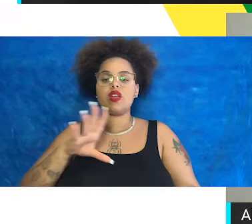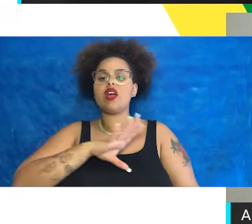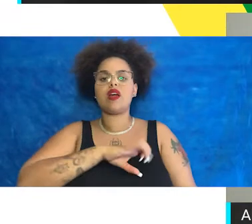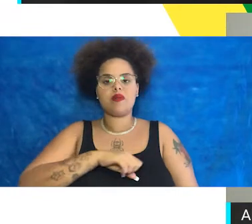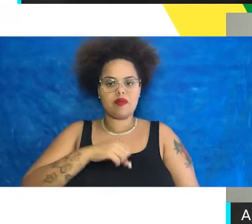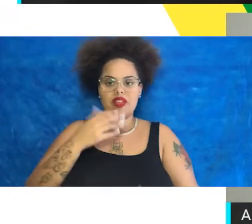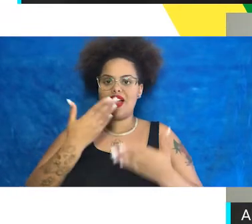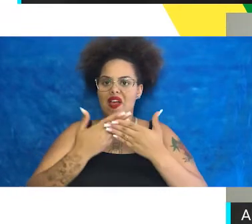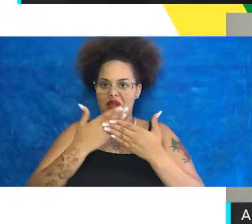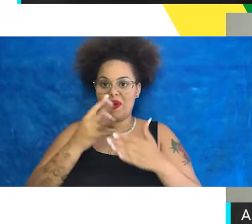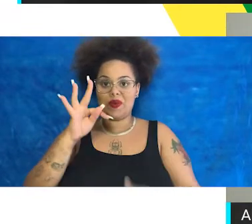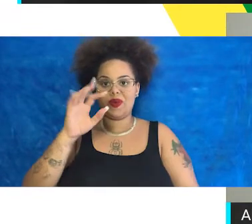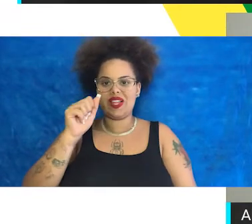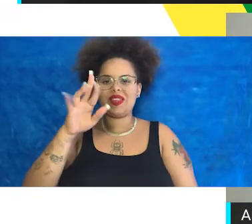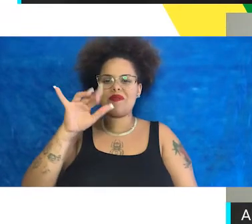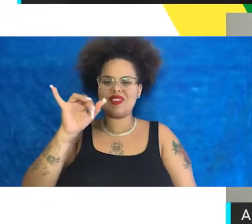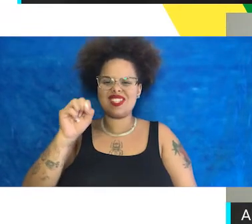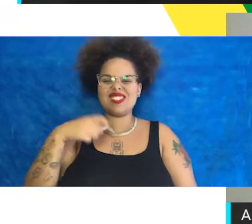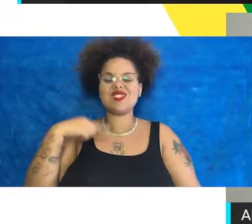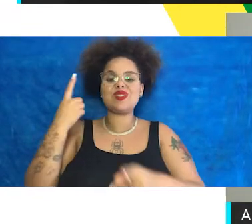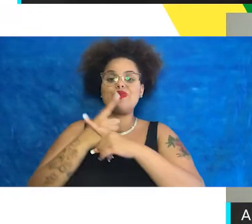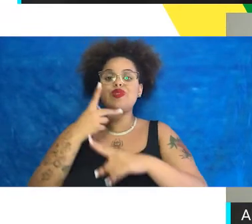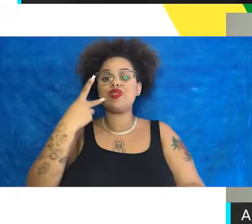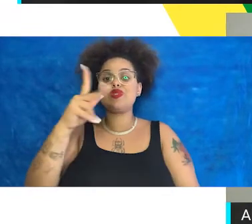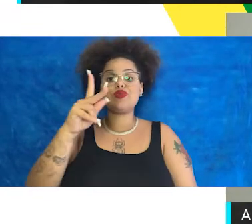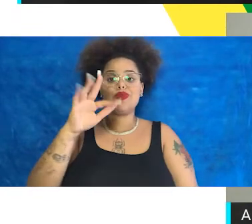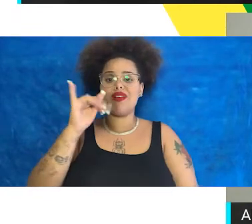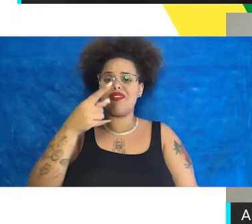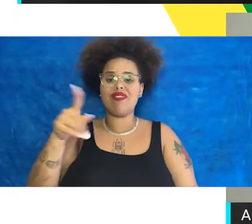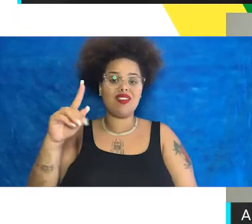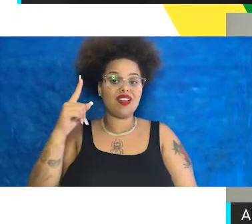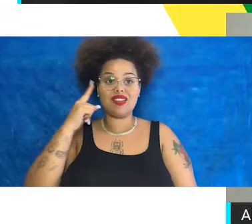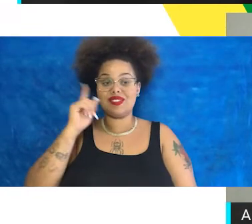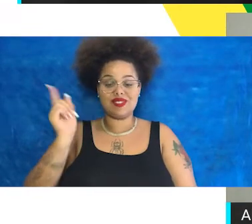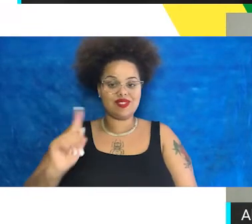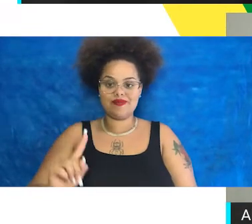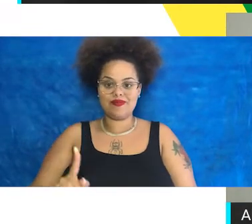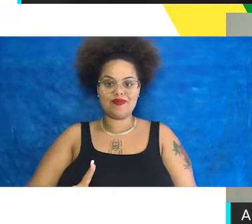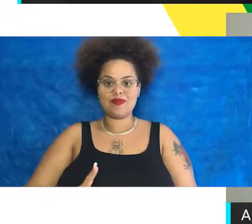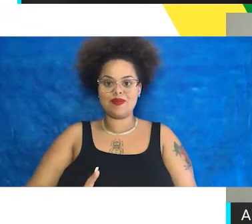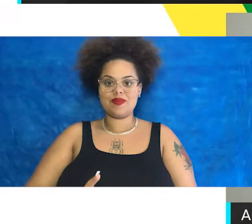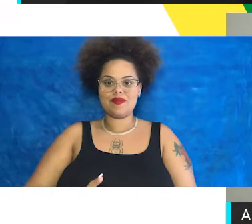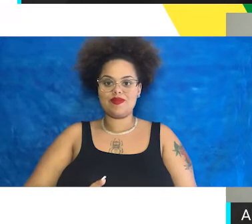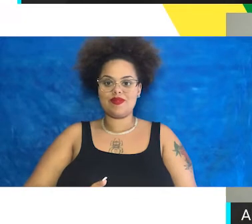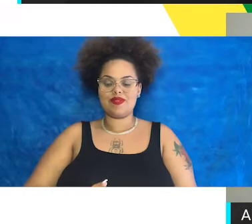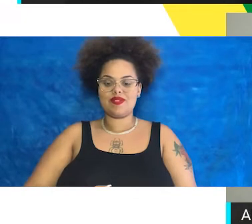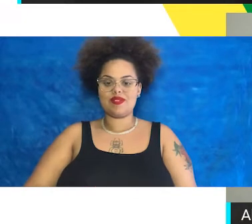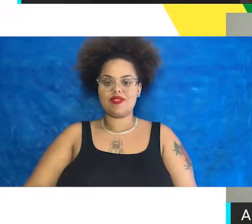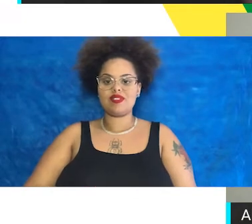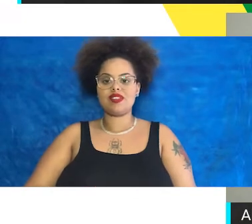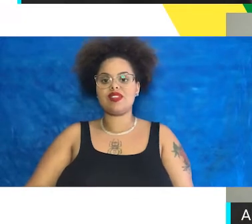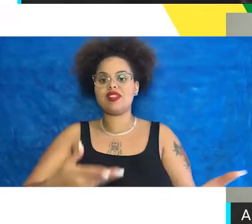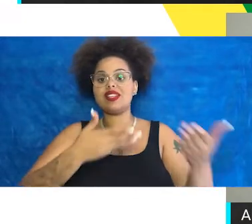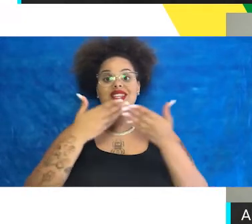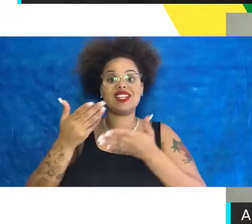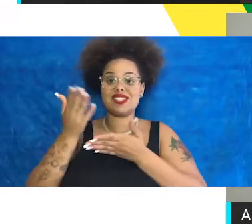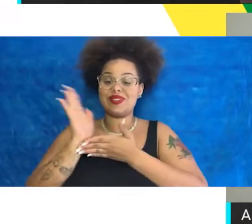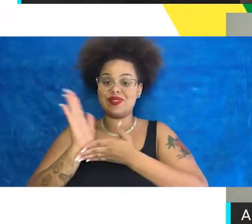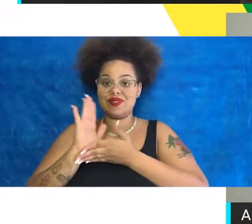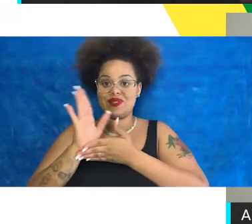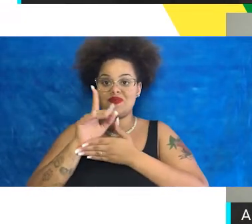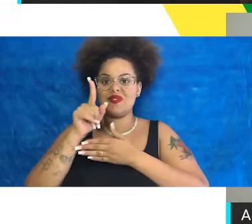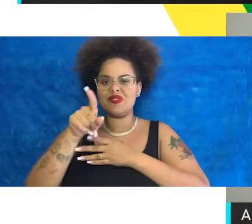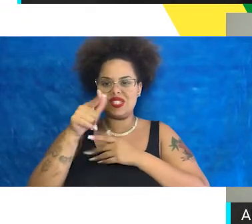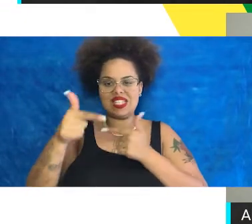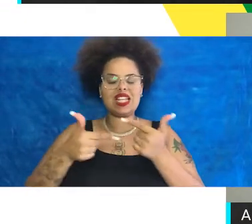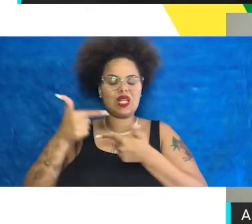aula, Tamires. Eu descobri que eu sou sua fã e nem sabia. Você foi trazendo os filmes aí que